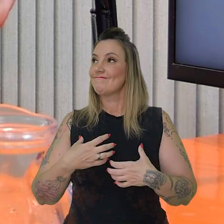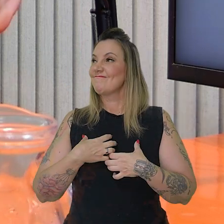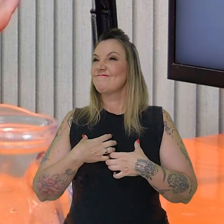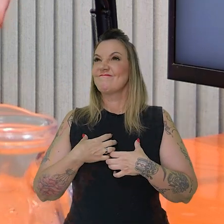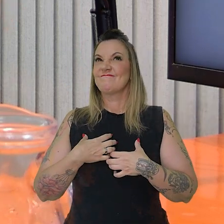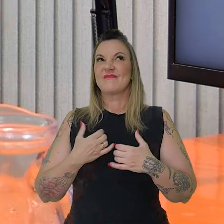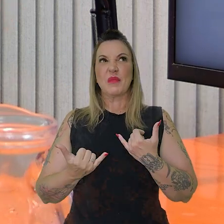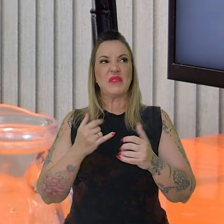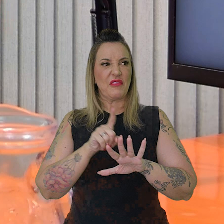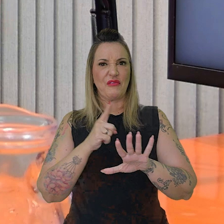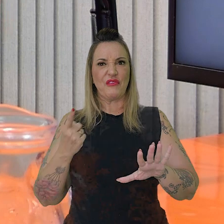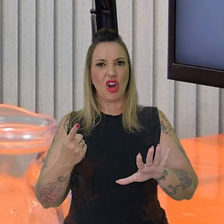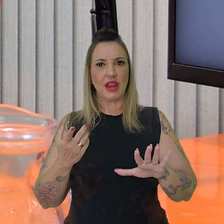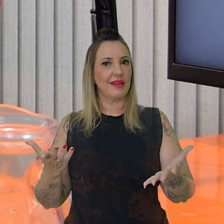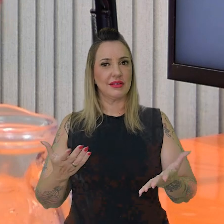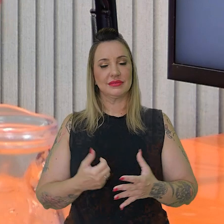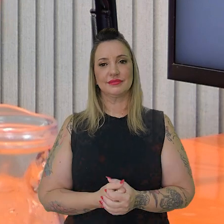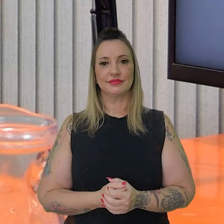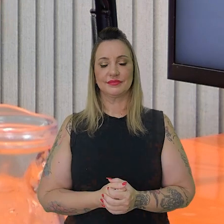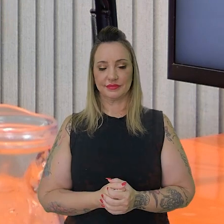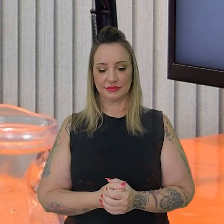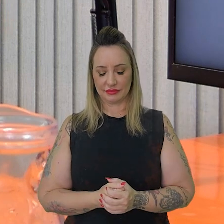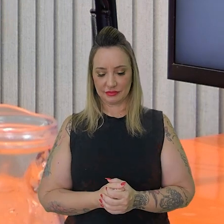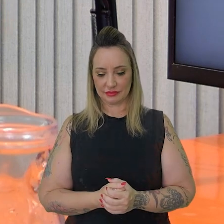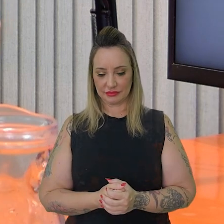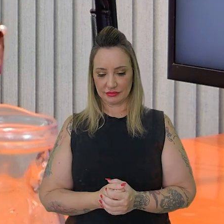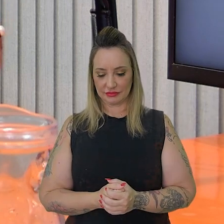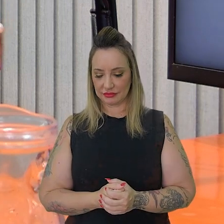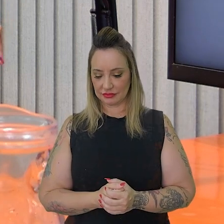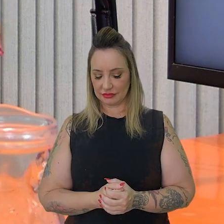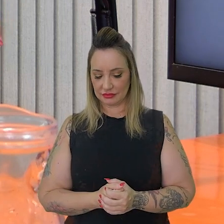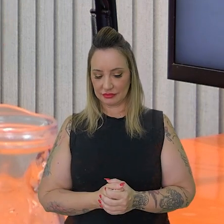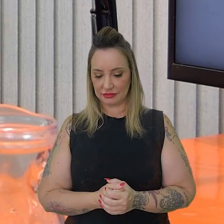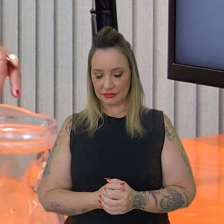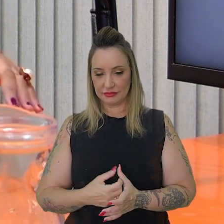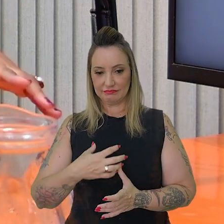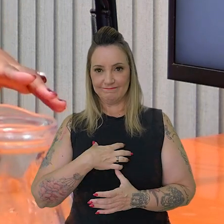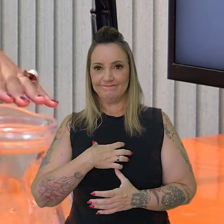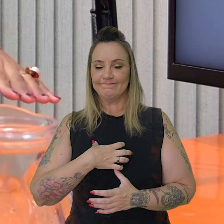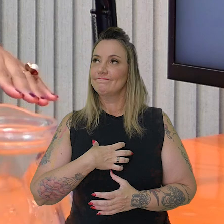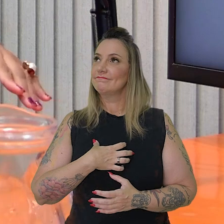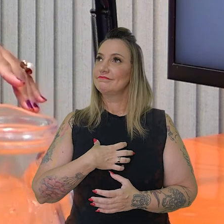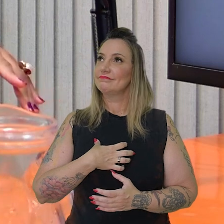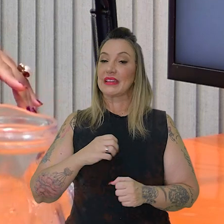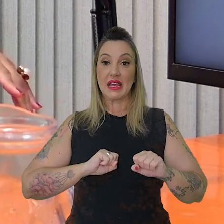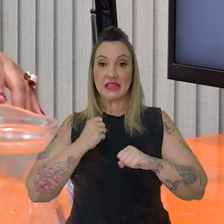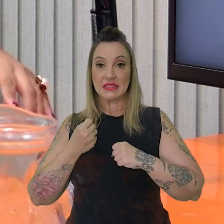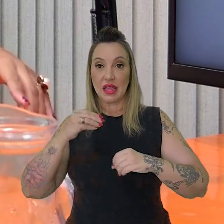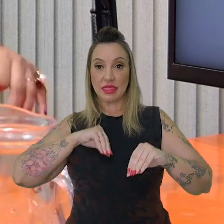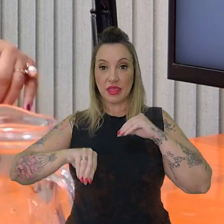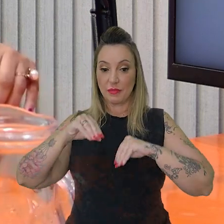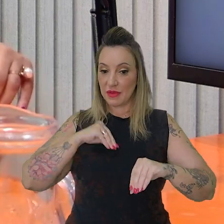tá e querendo não entrei num num grau de ansiedade de depressão